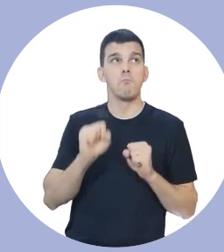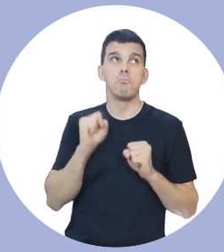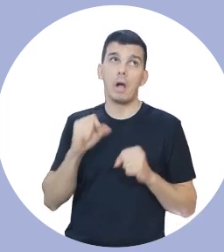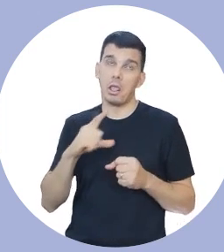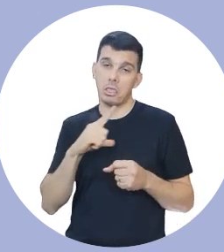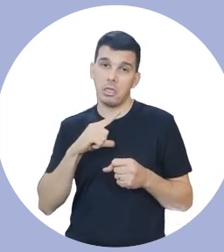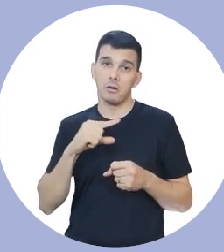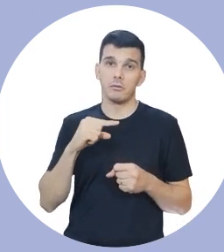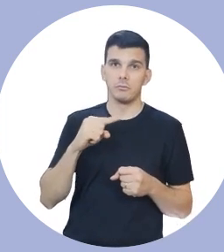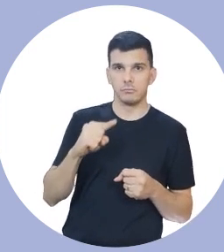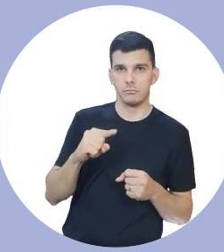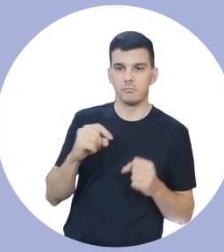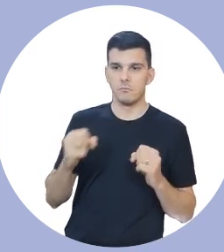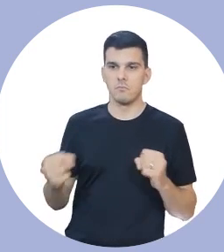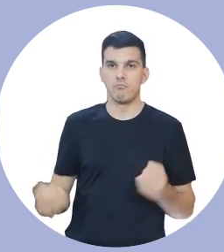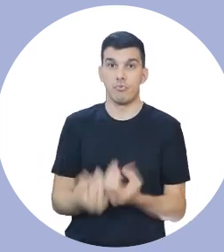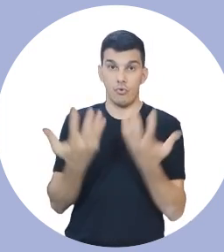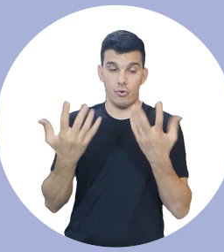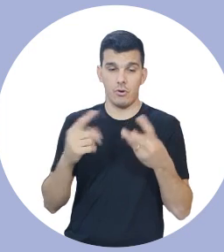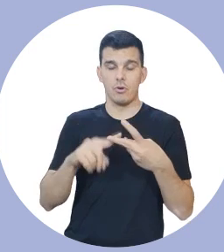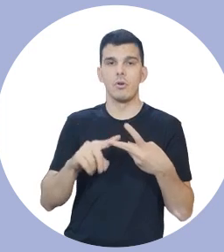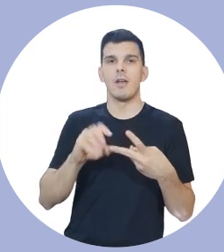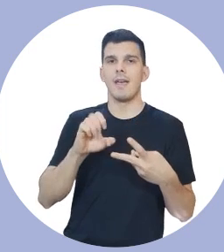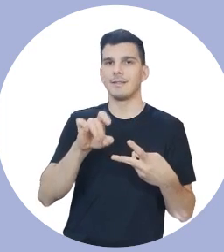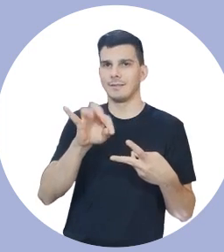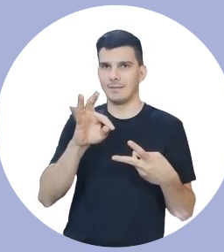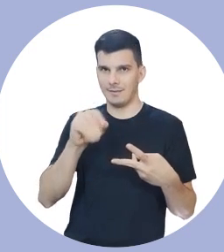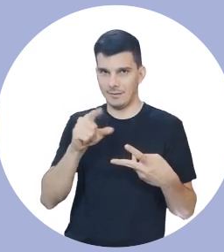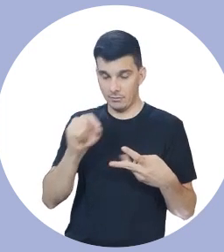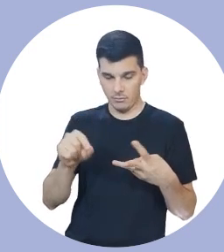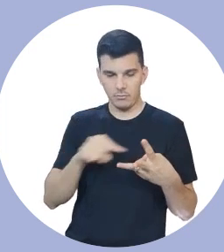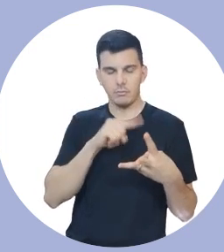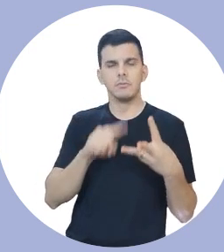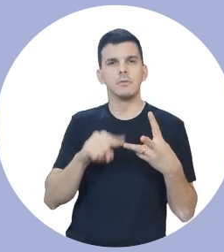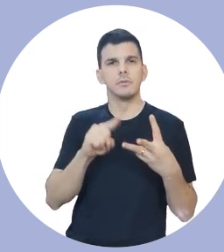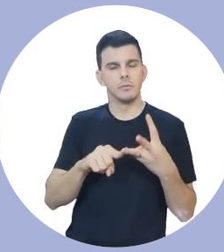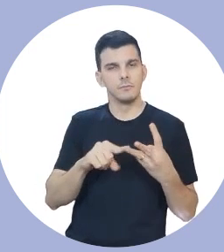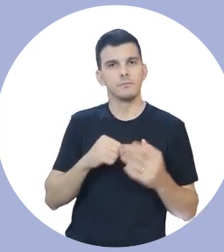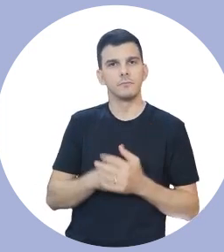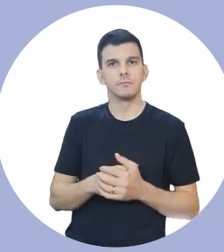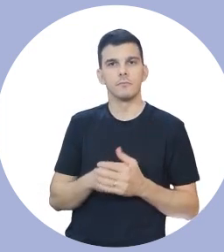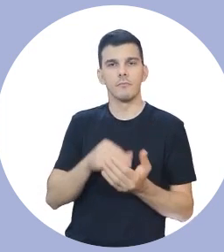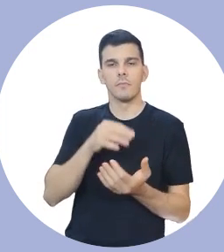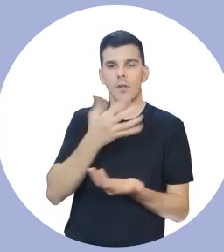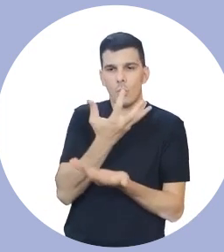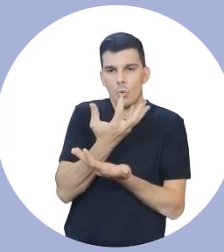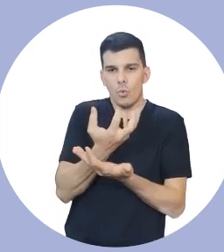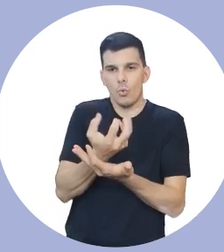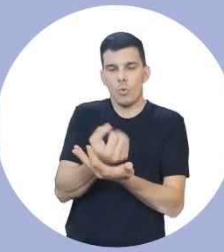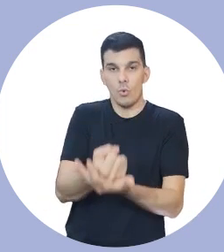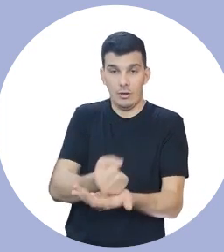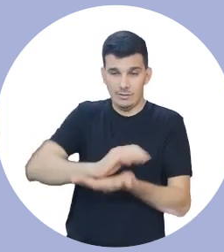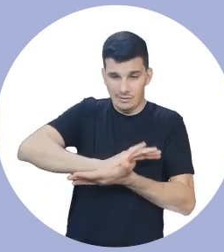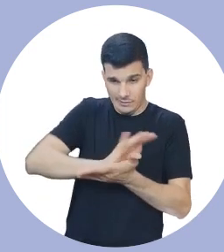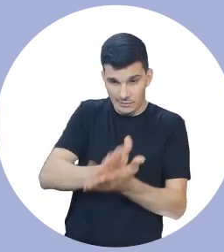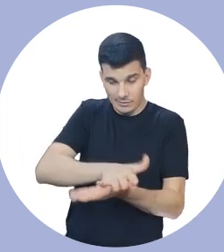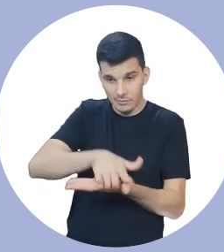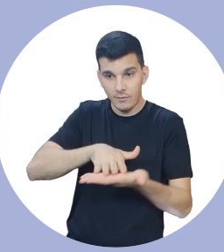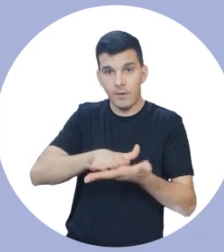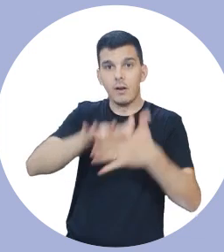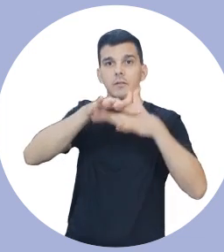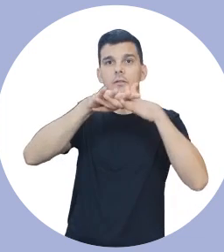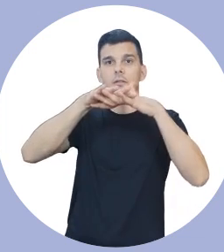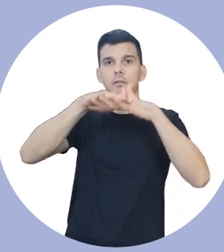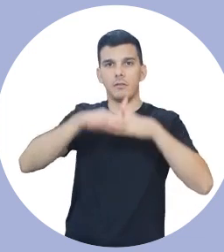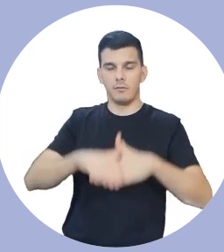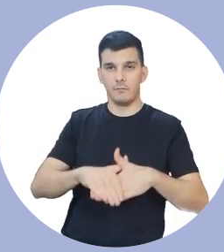energia. Você pode ter dúvidas em combustão ou extração. Então vamos ver a última etapa. Caldo primário resultante de